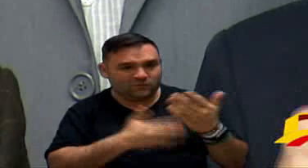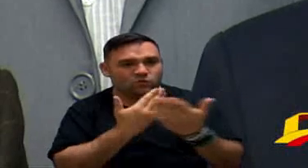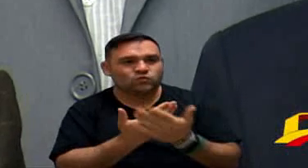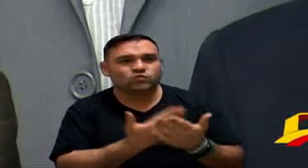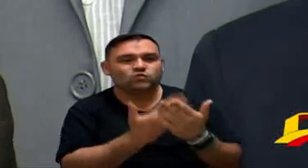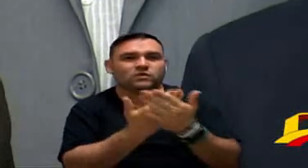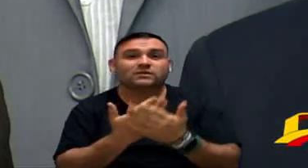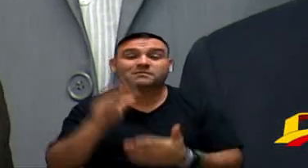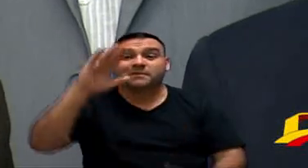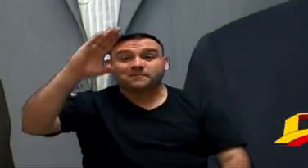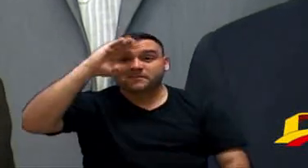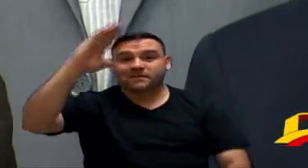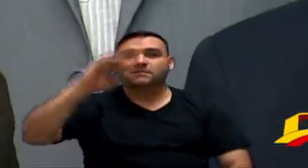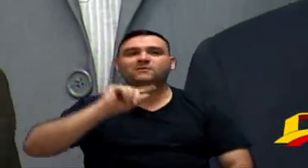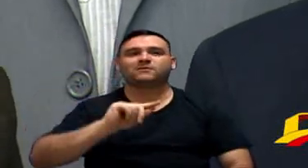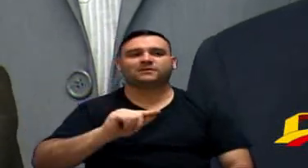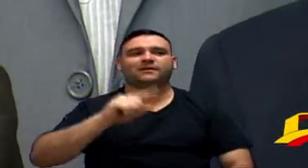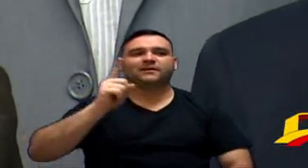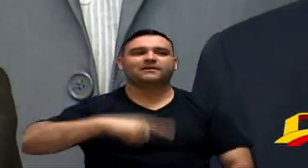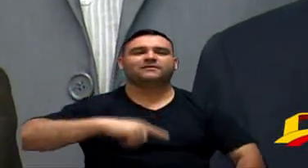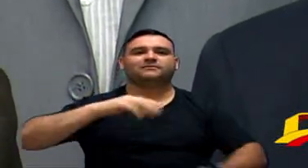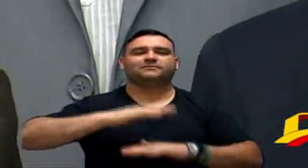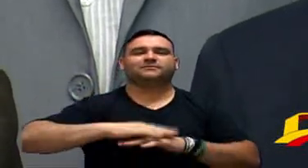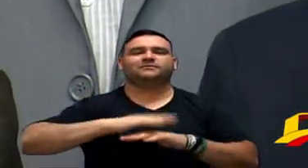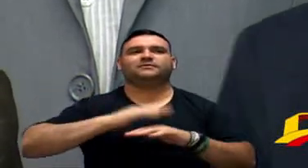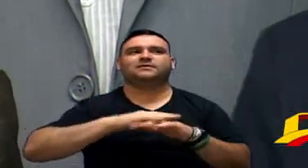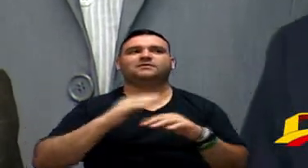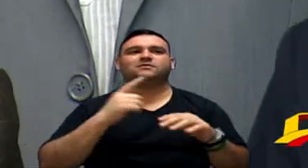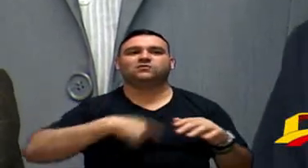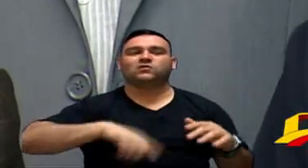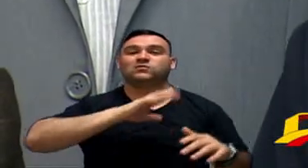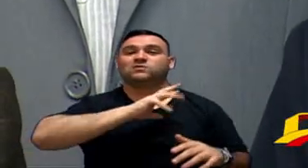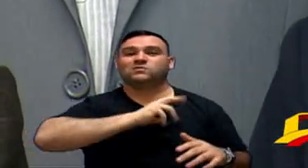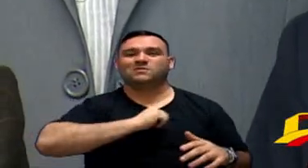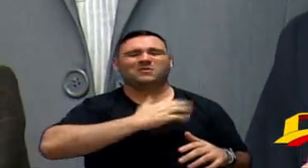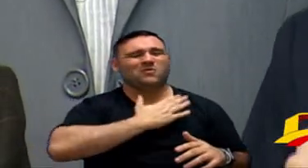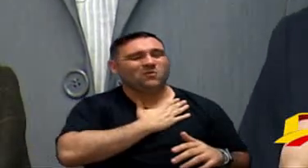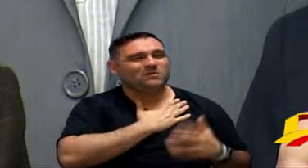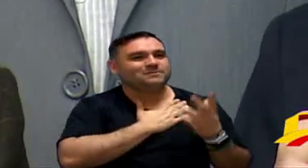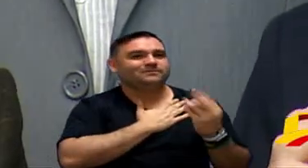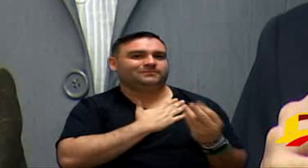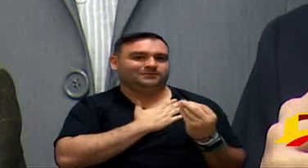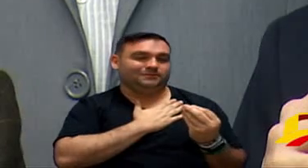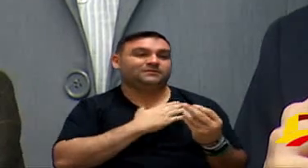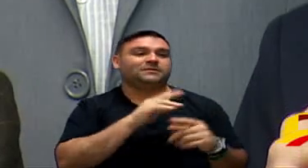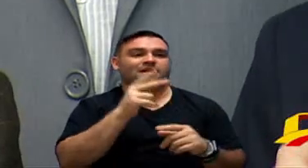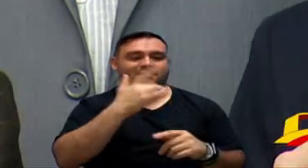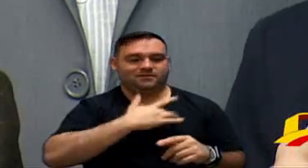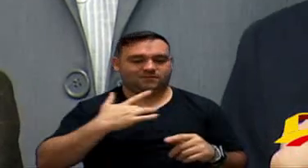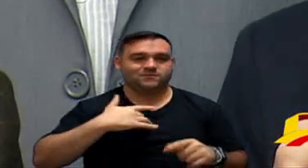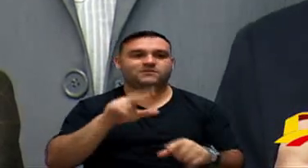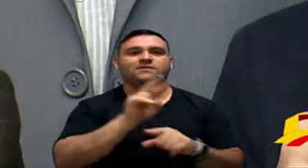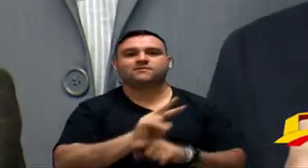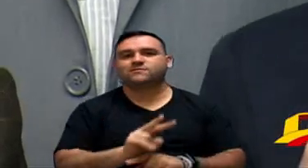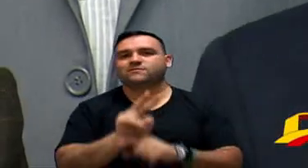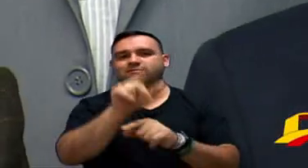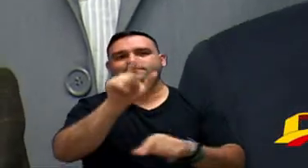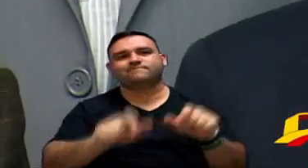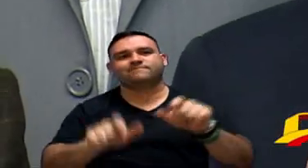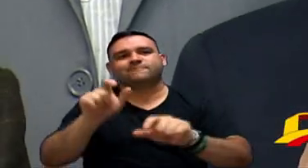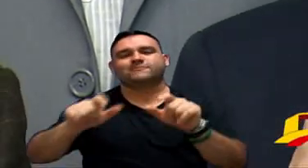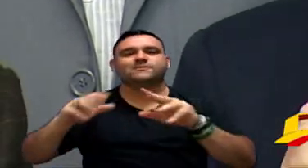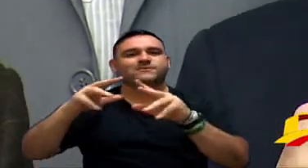Mas acima de tudo fazendo o que amamos O que amamos cuidando da saúde das